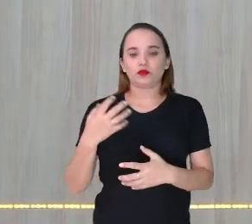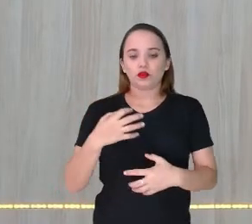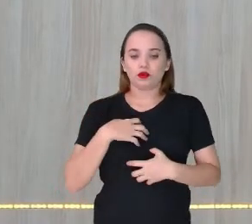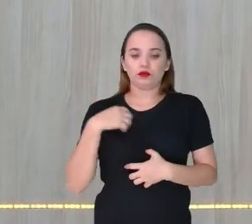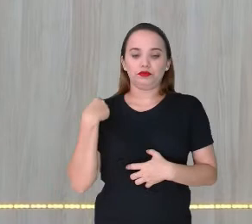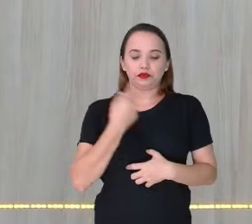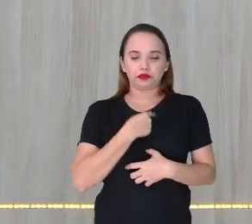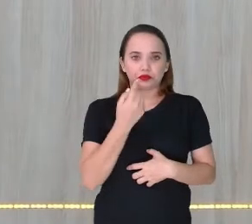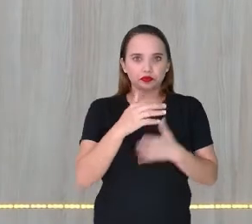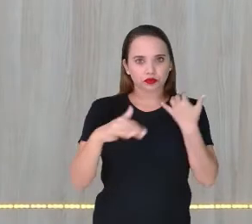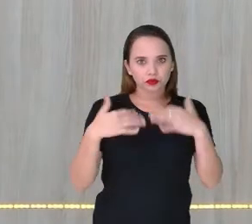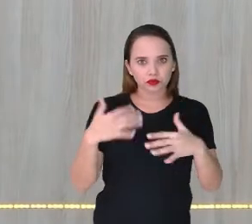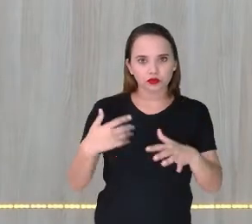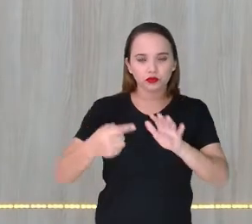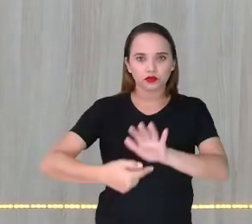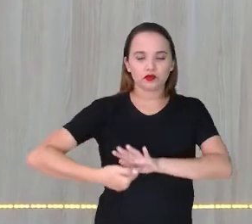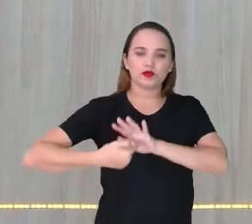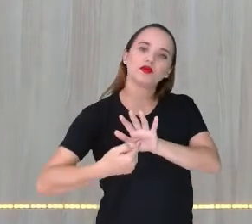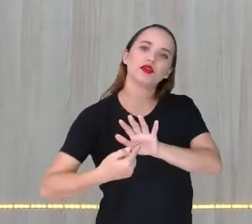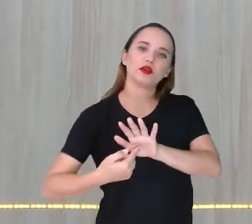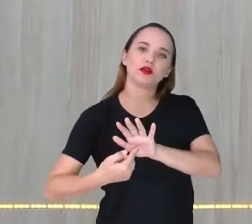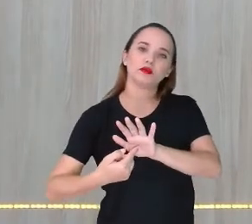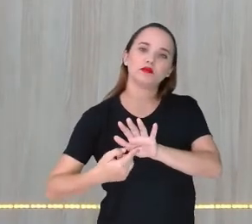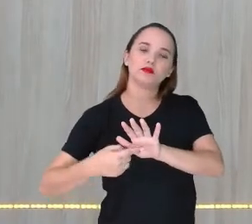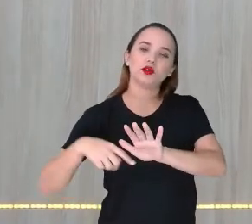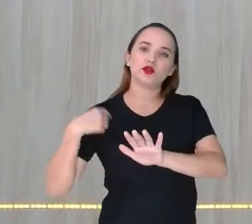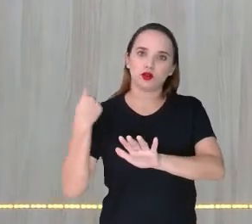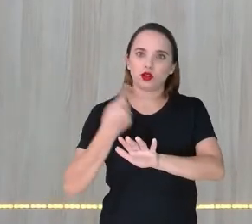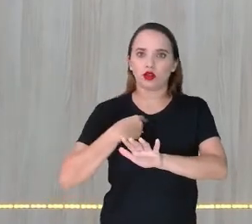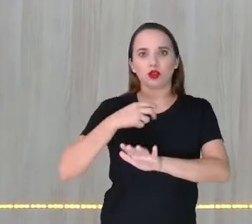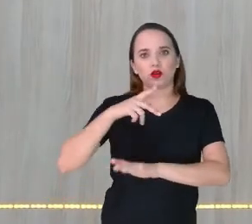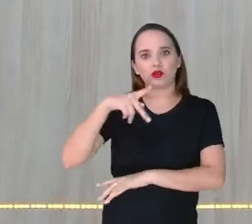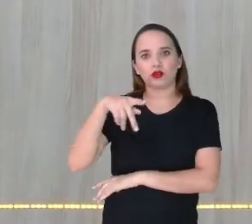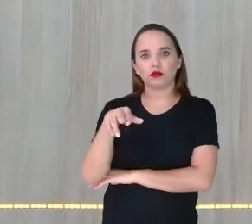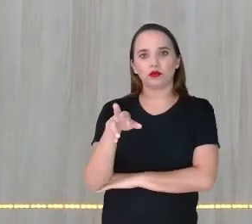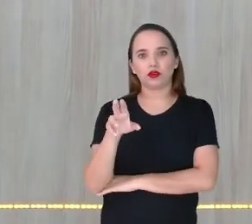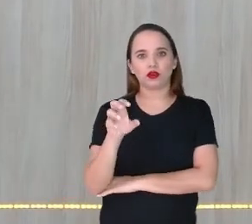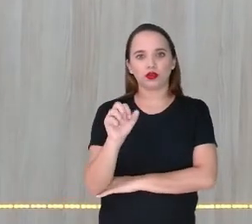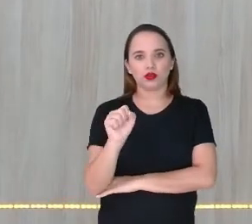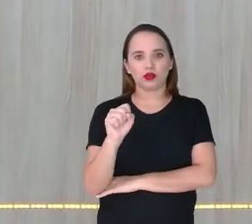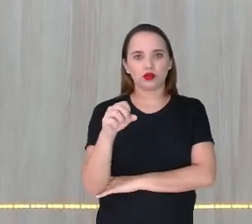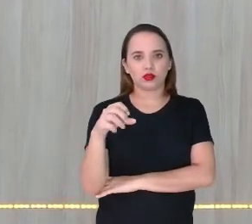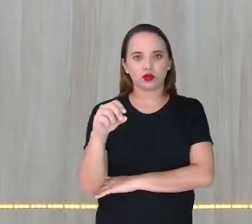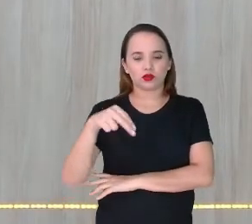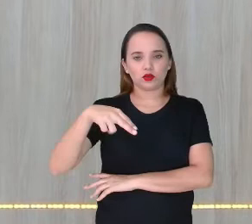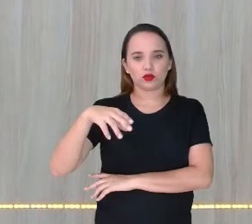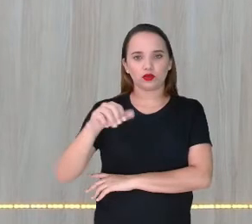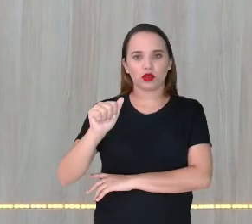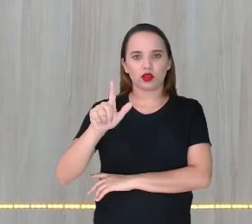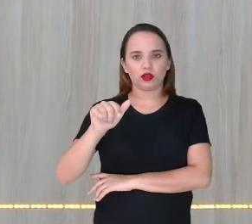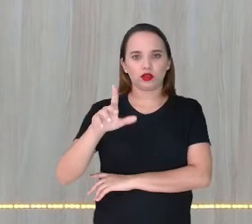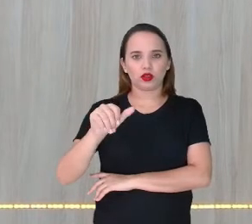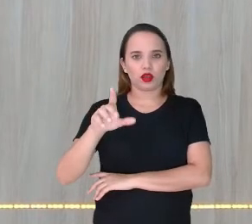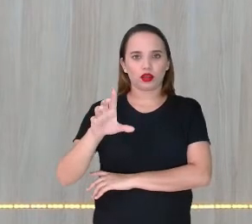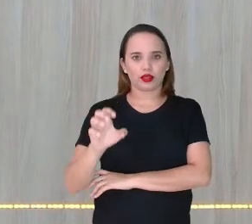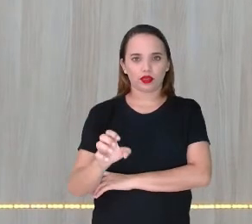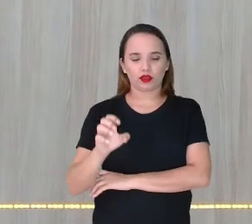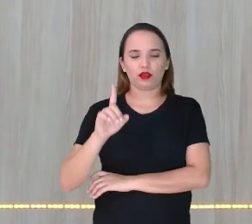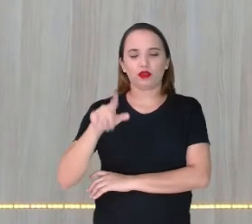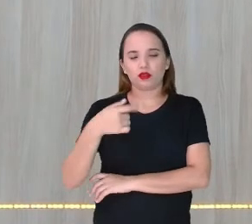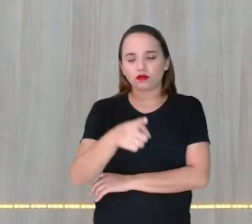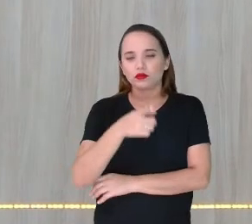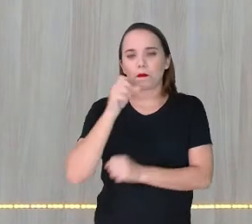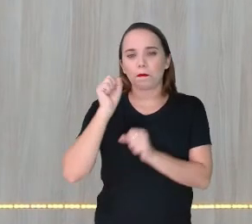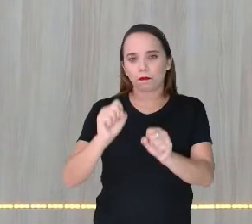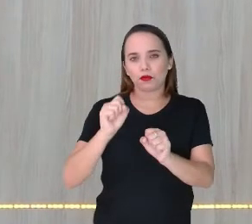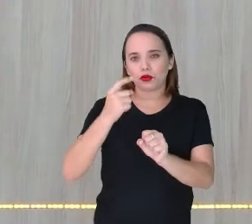movimentamos reflete aí a nossa personalidade. Então, você pode achar que a gente só